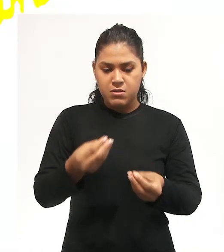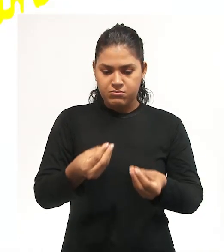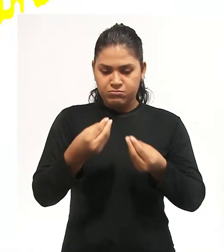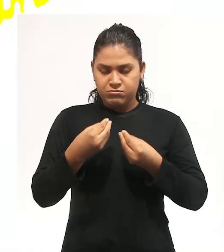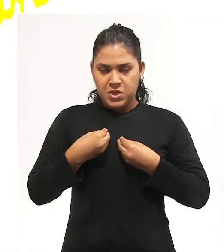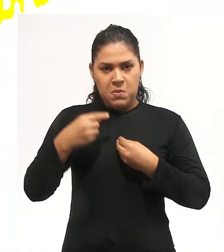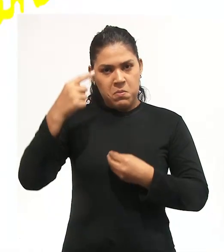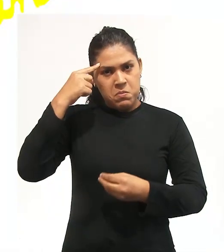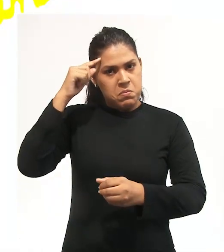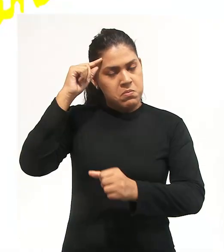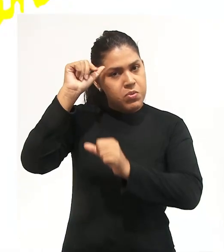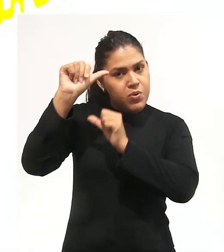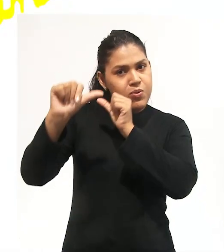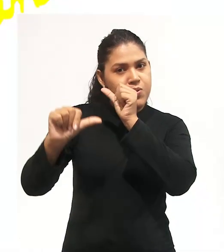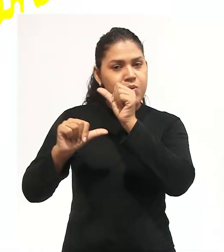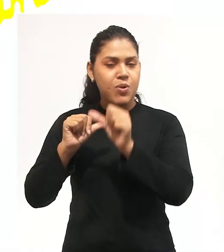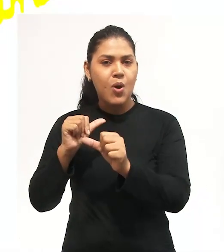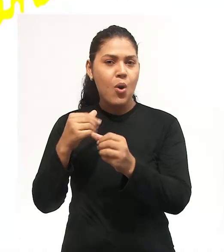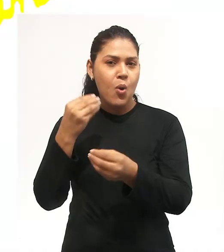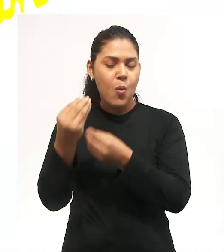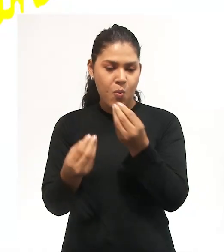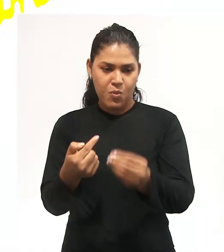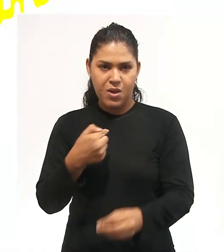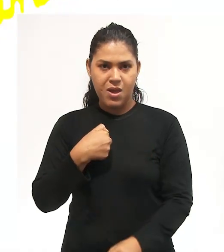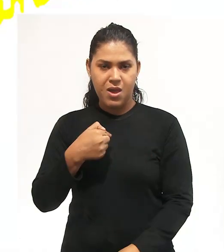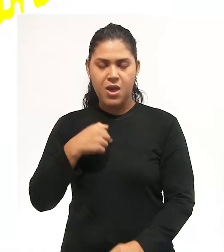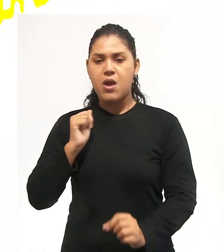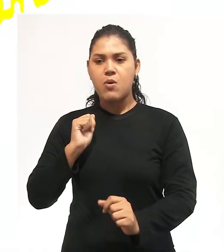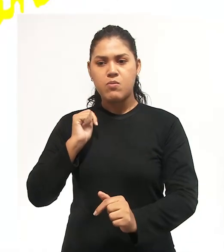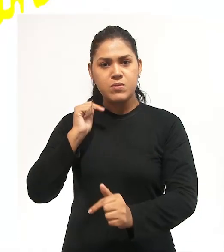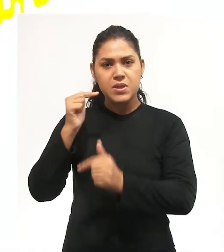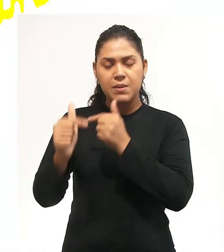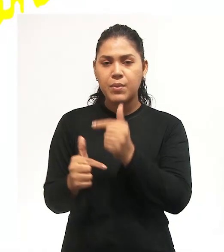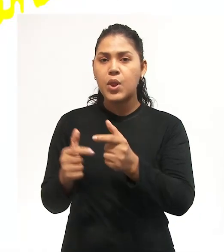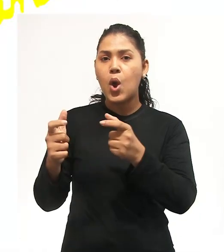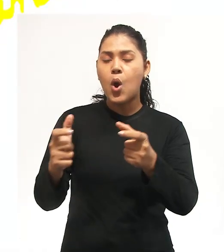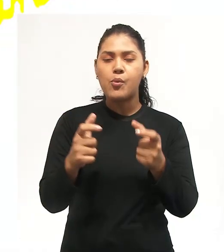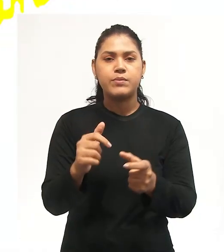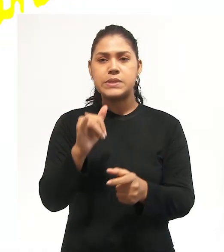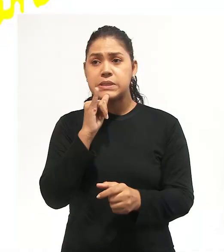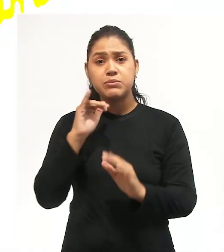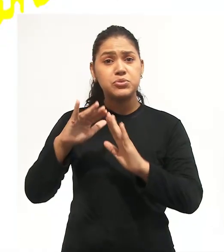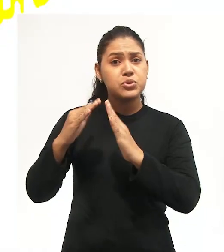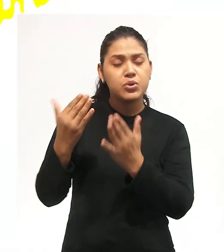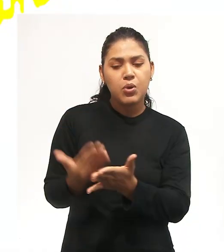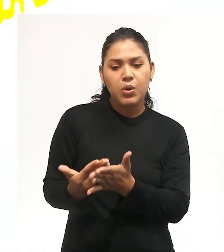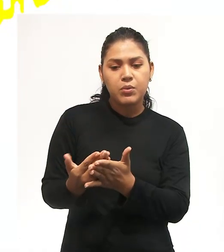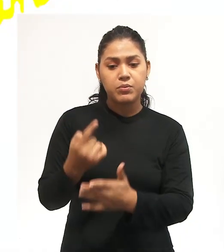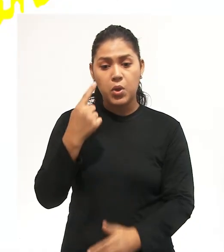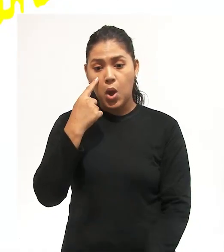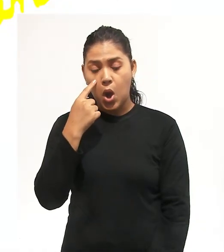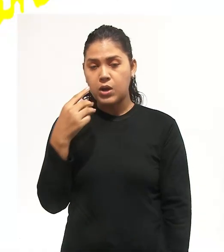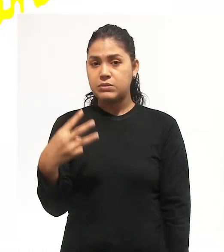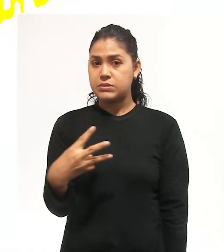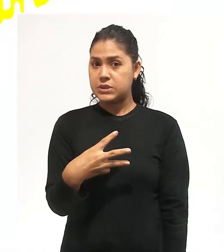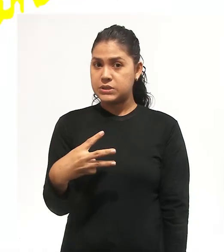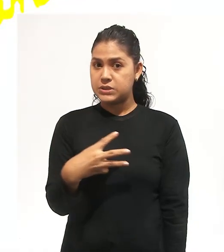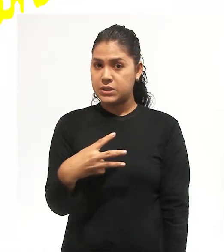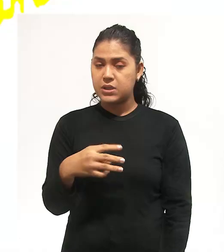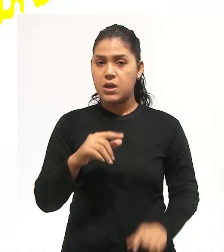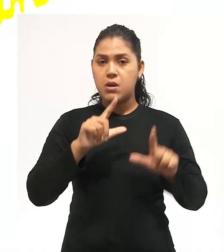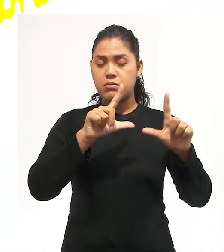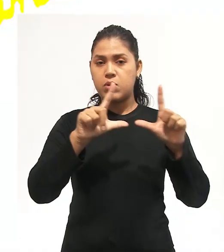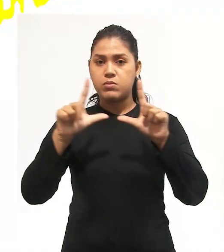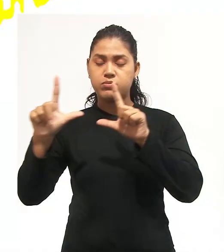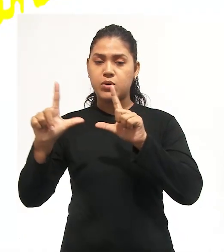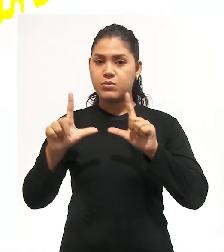a nossa forma de lidar com a escola, de lidar com as situações. Porque, por exemplo, nessa terceira